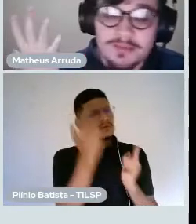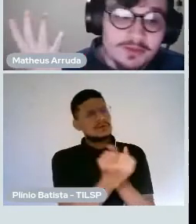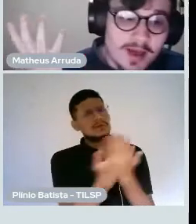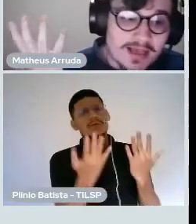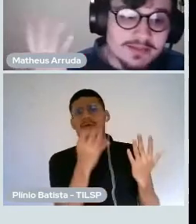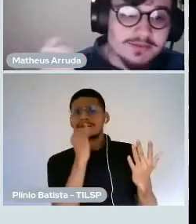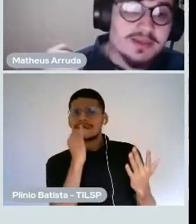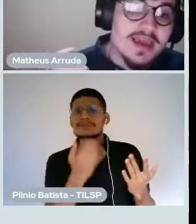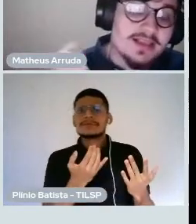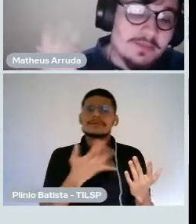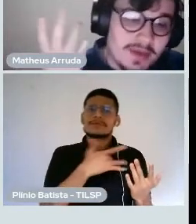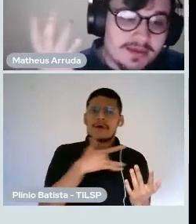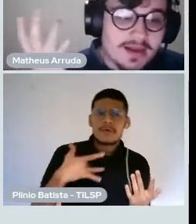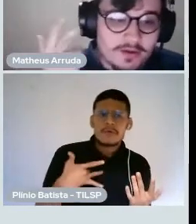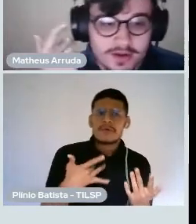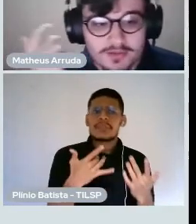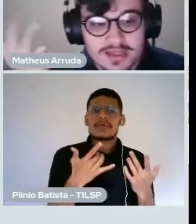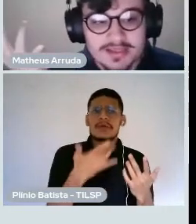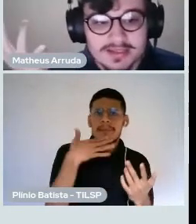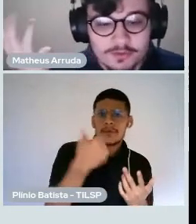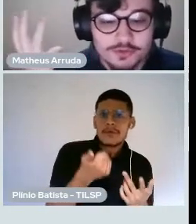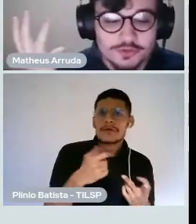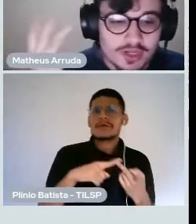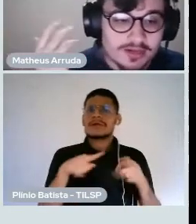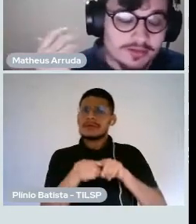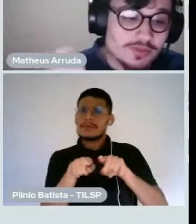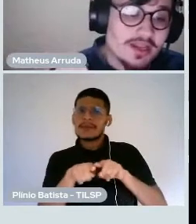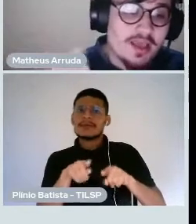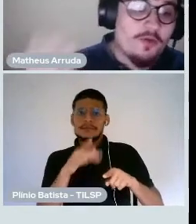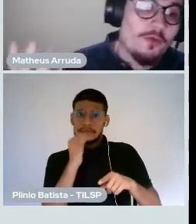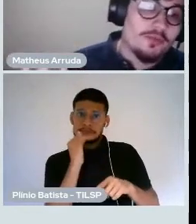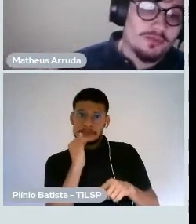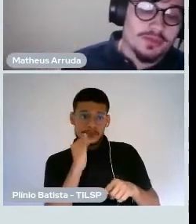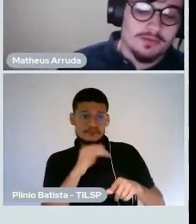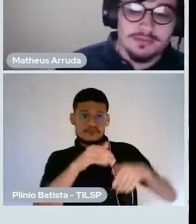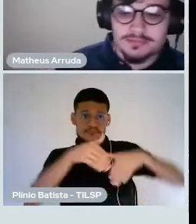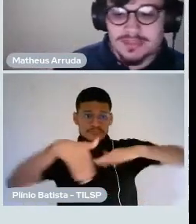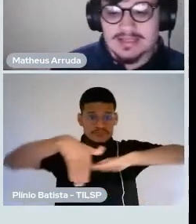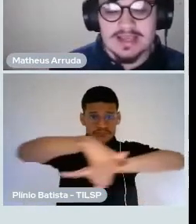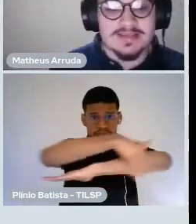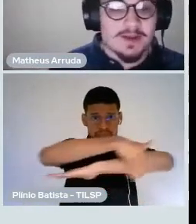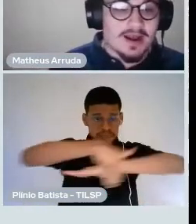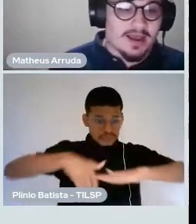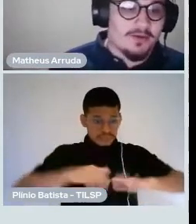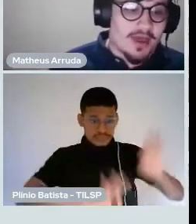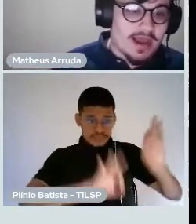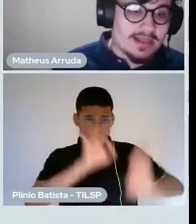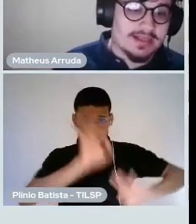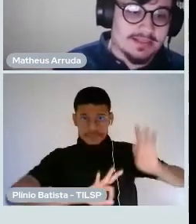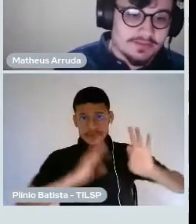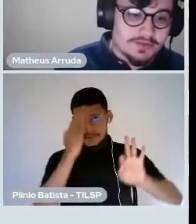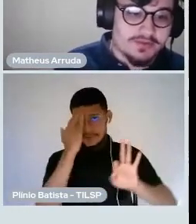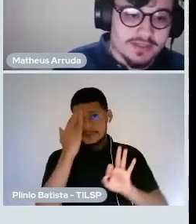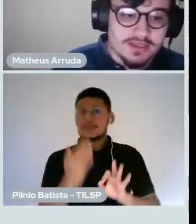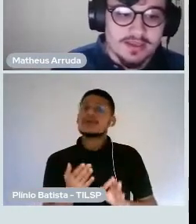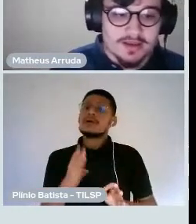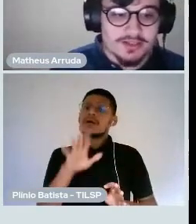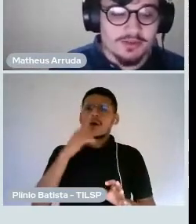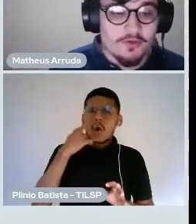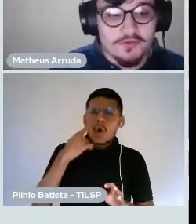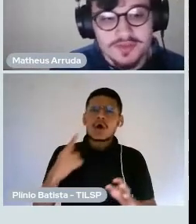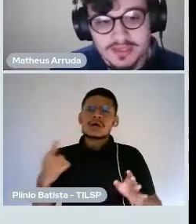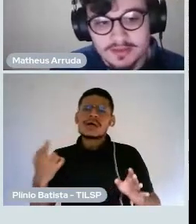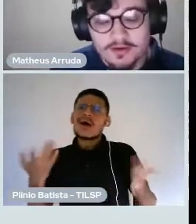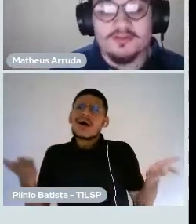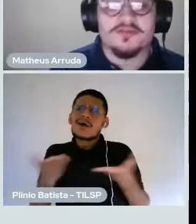saúde e saneamento básico. E aí também, querendo ou não, dentro dessa conjuntura, não tem nem como não traçar esse paralelo com a realidade que a gente vive, né? A